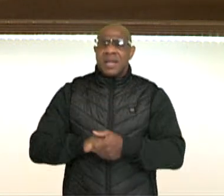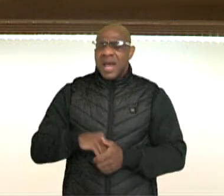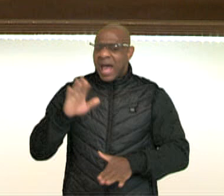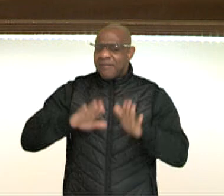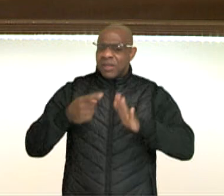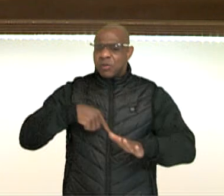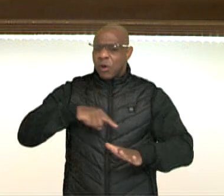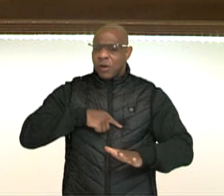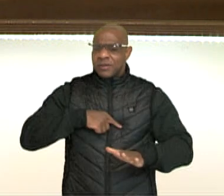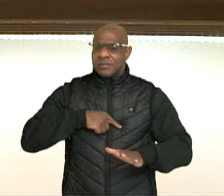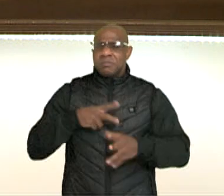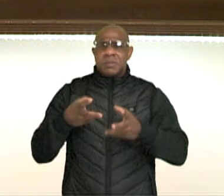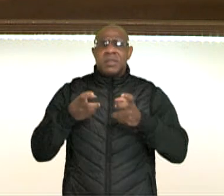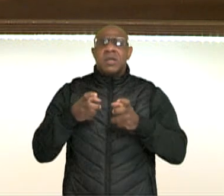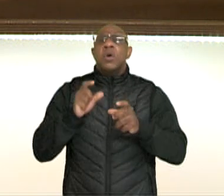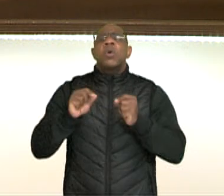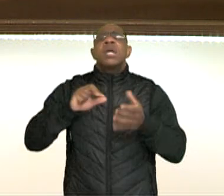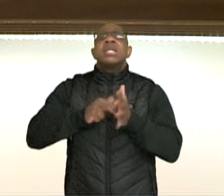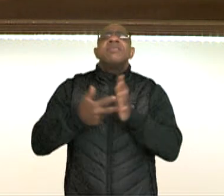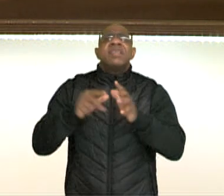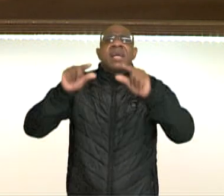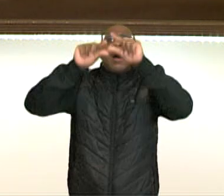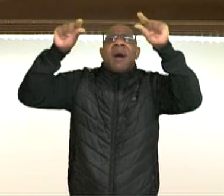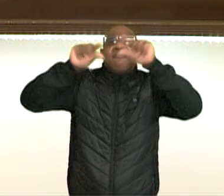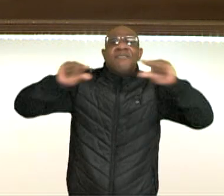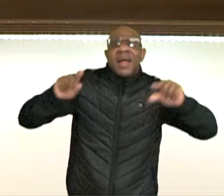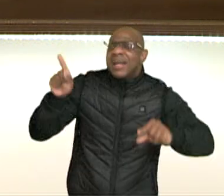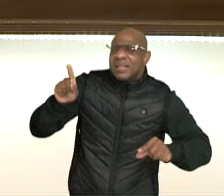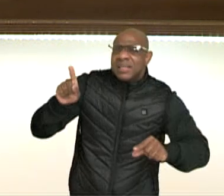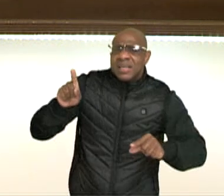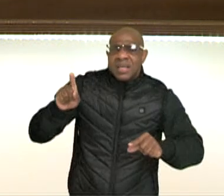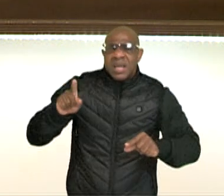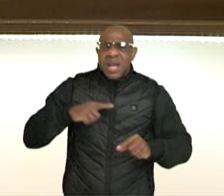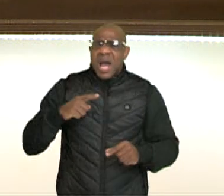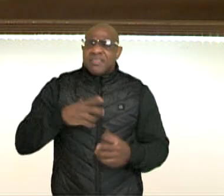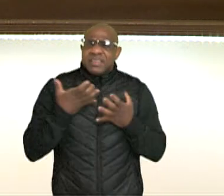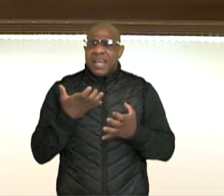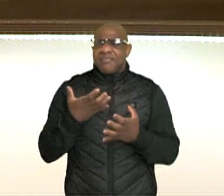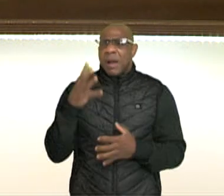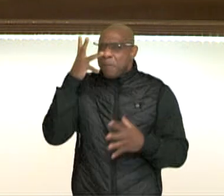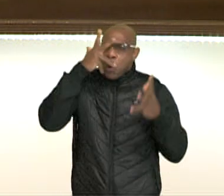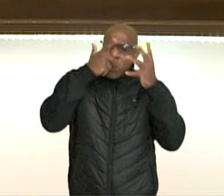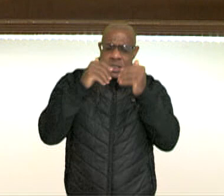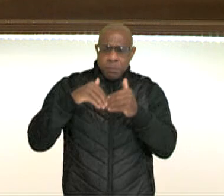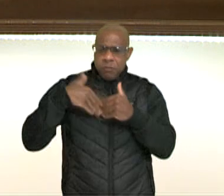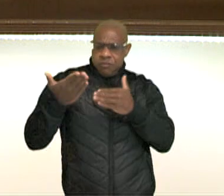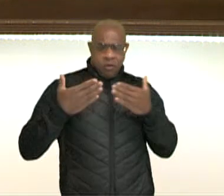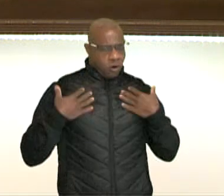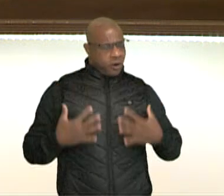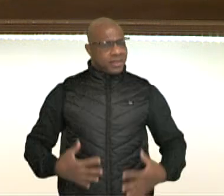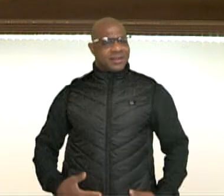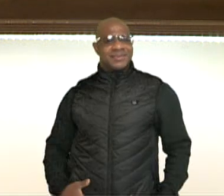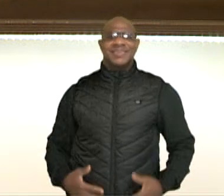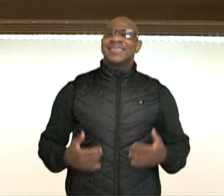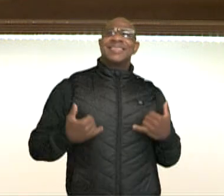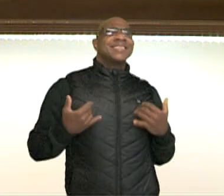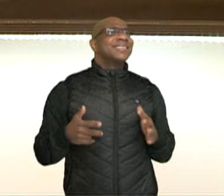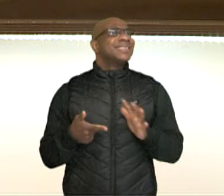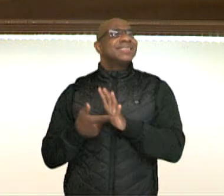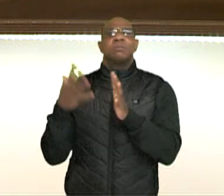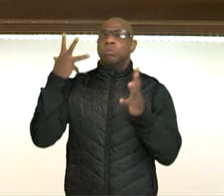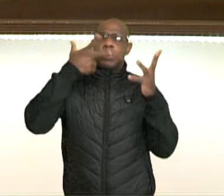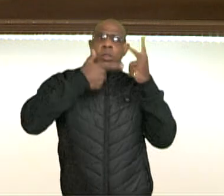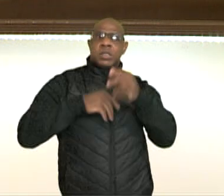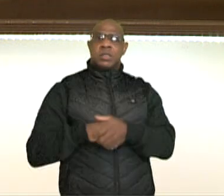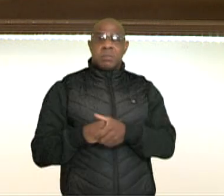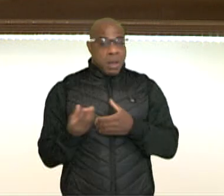fora, mas por dentro continua sendo uma pessoa ruim, amargurada, que só vê o lado ruim das coisas. Aquela pessoa venenosa, sabe?